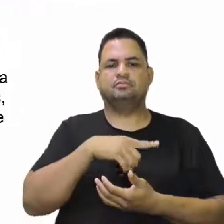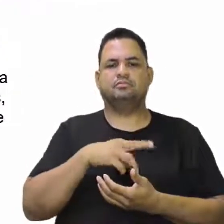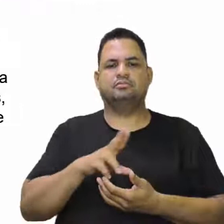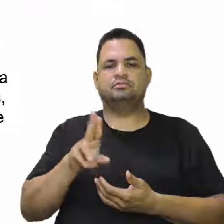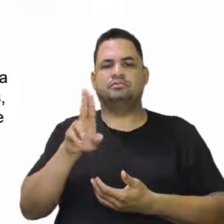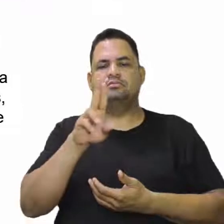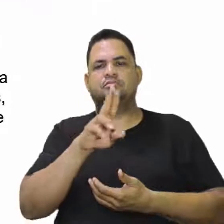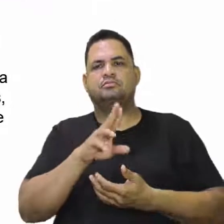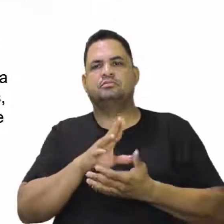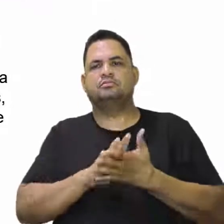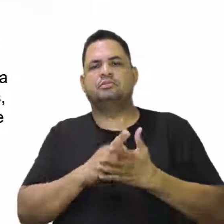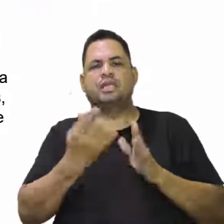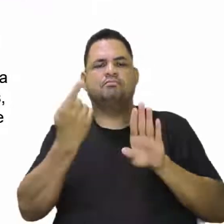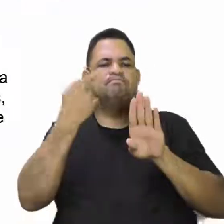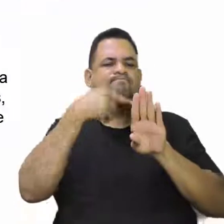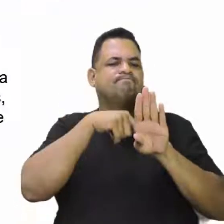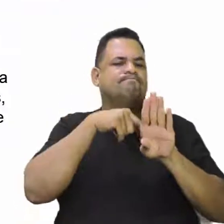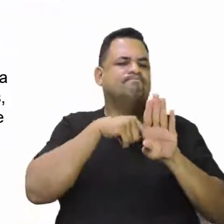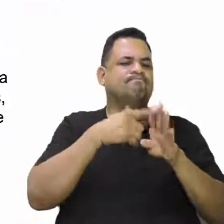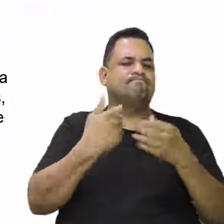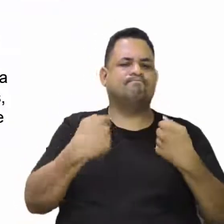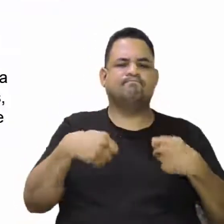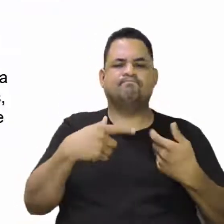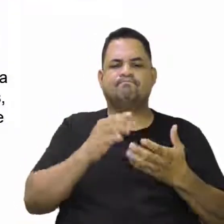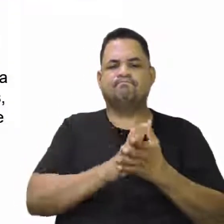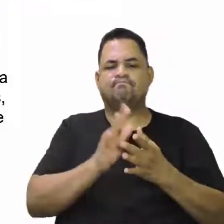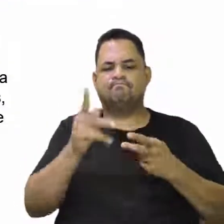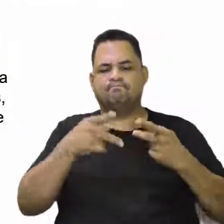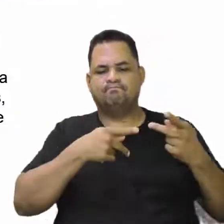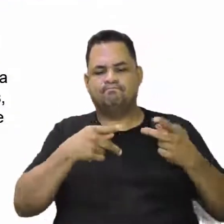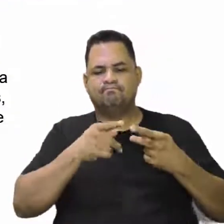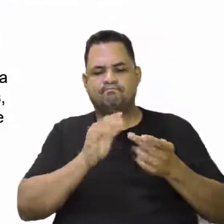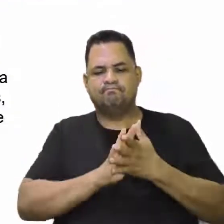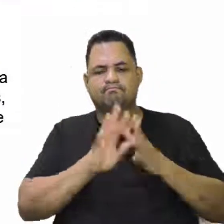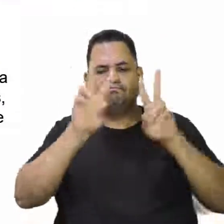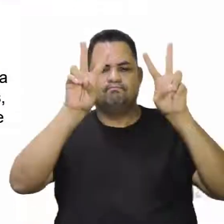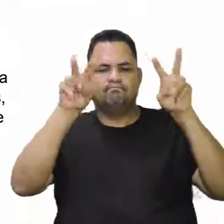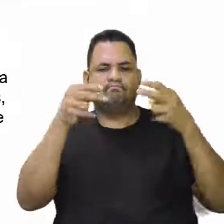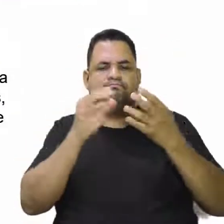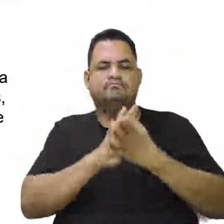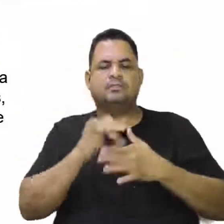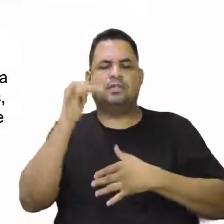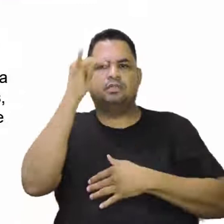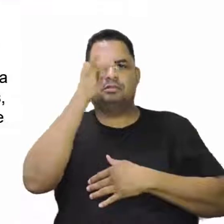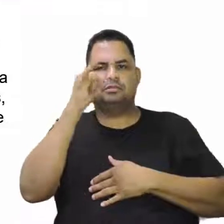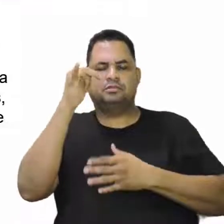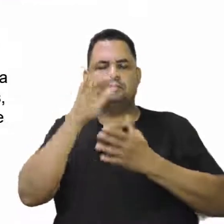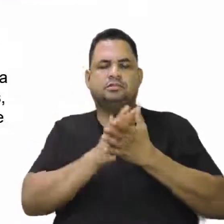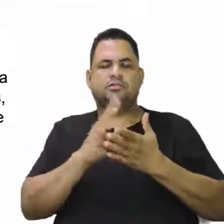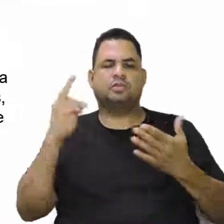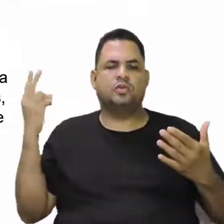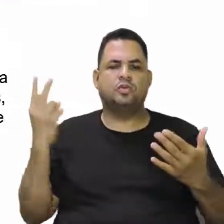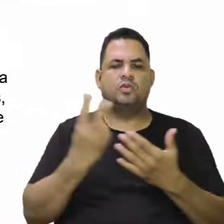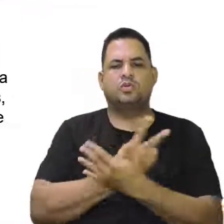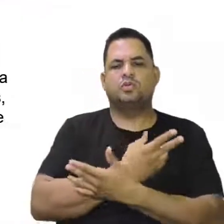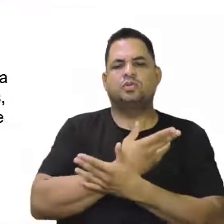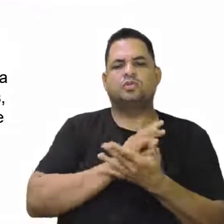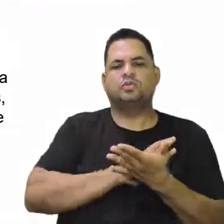muitas metáforas, ele tem um plano temático na sua narração, ele acontece